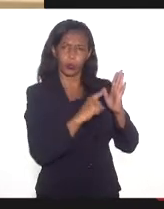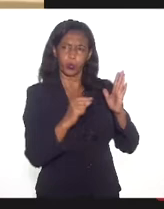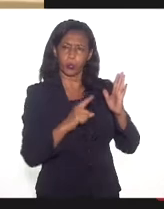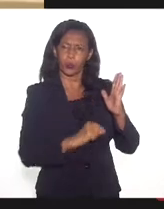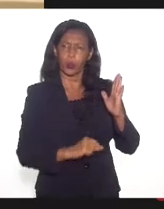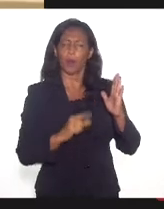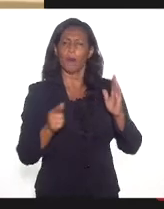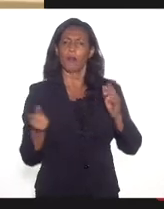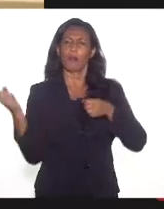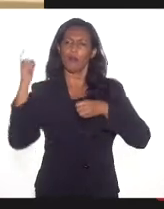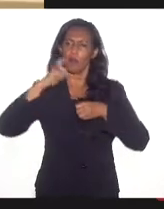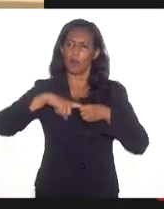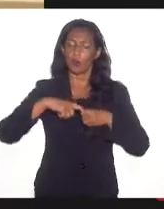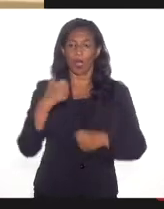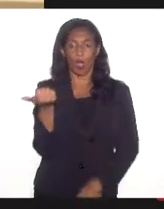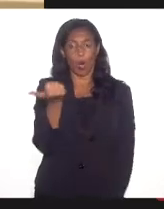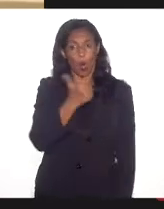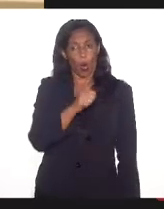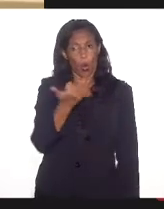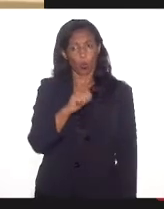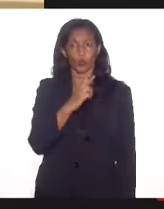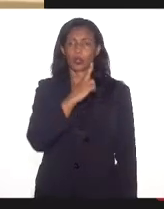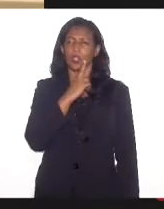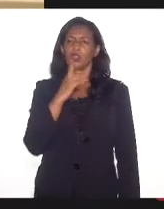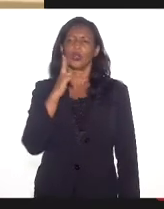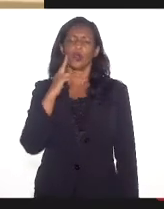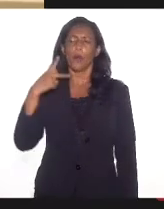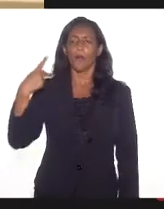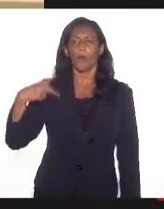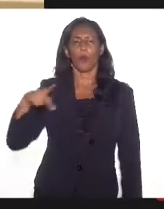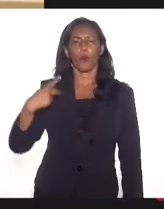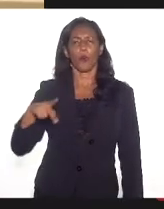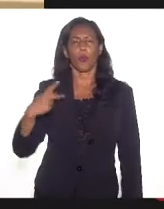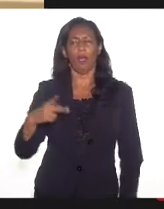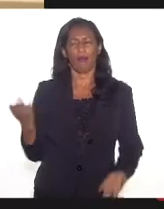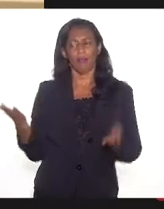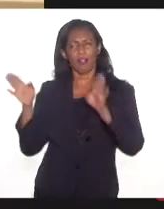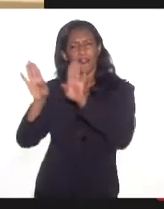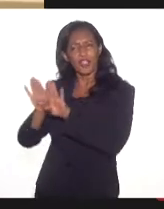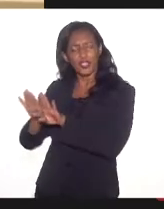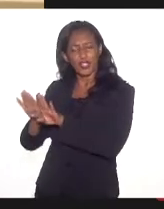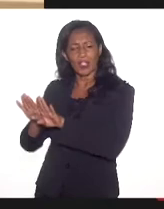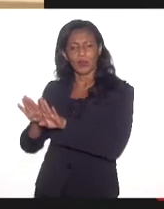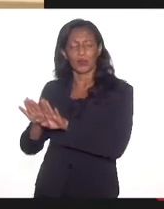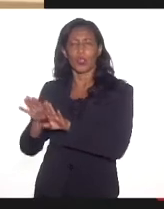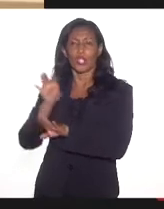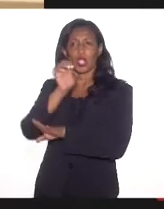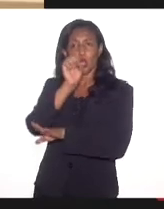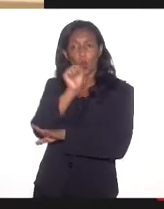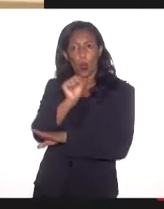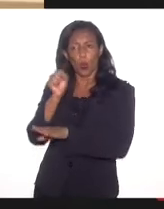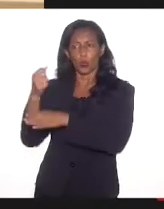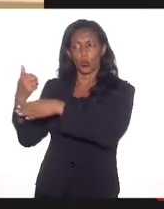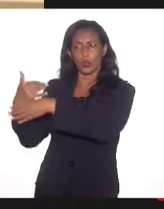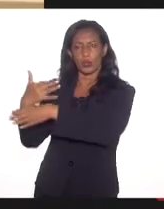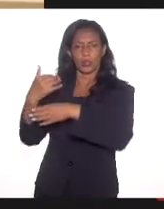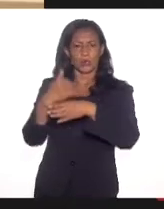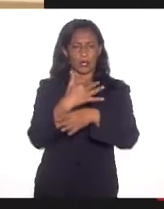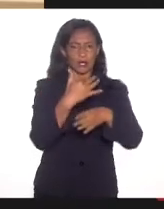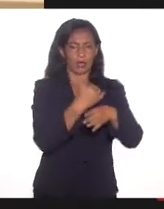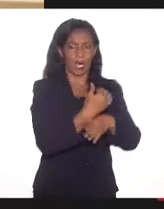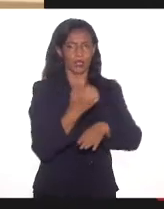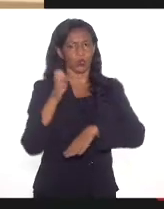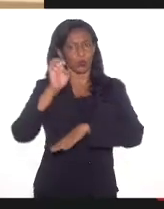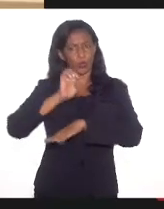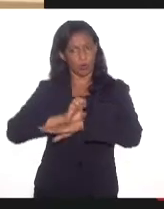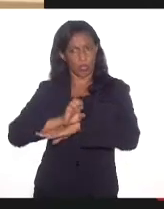a reabertura de 11 restaurantes populares que estavam fechados em oito cidades do estado do